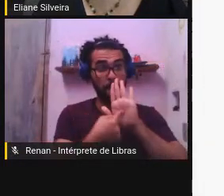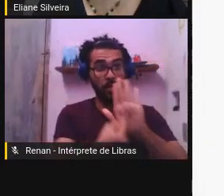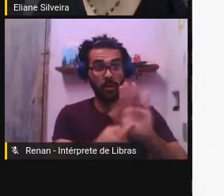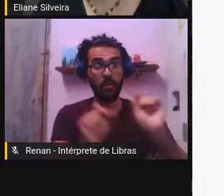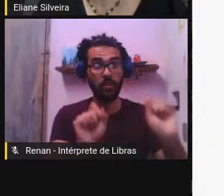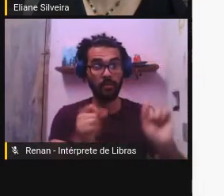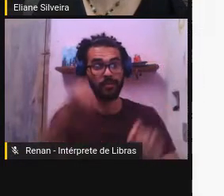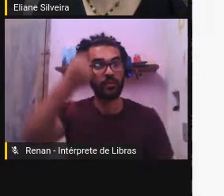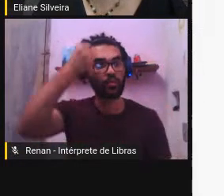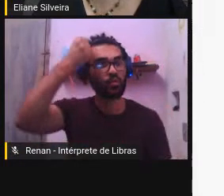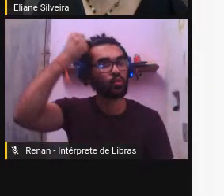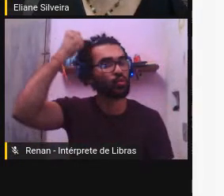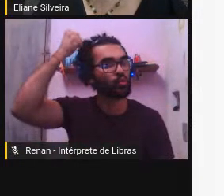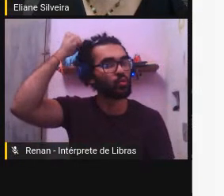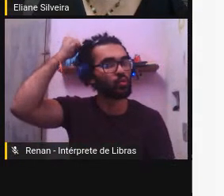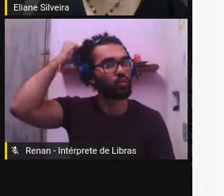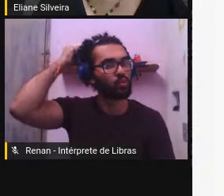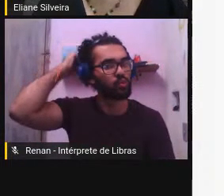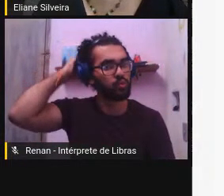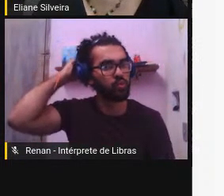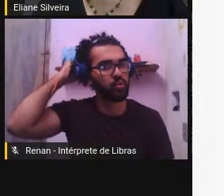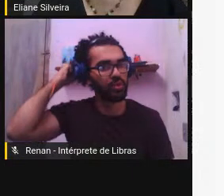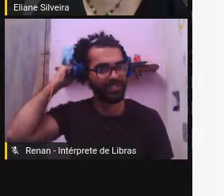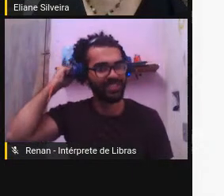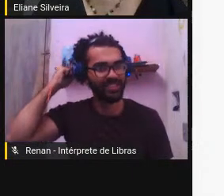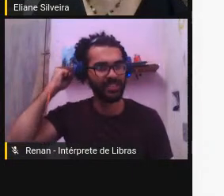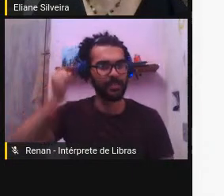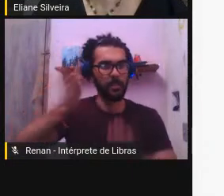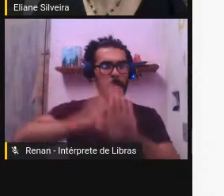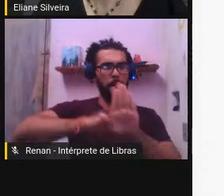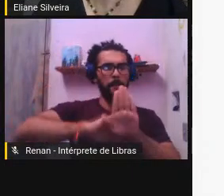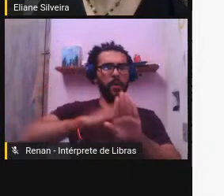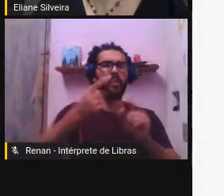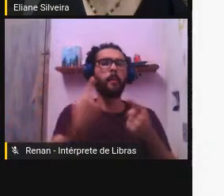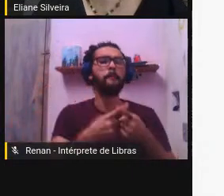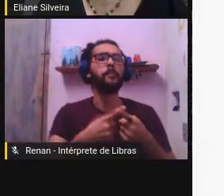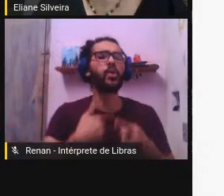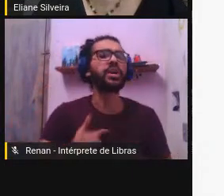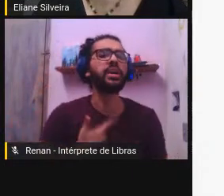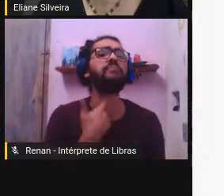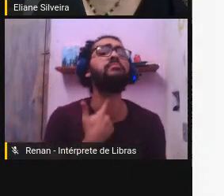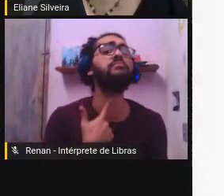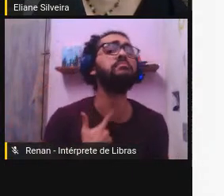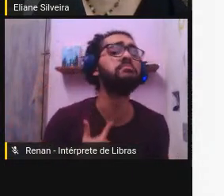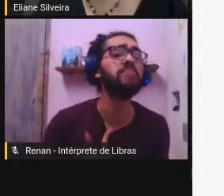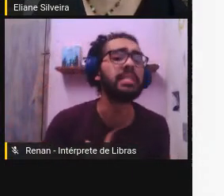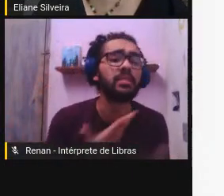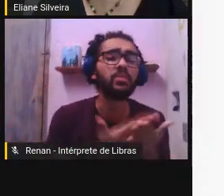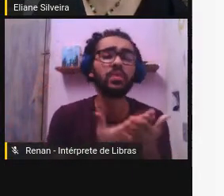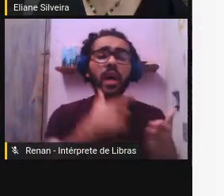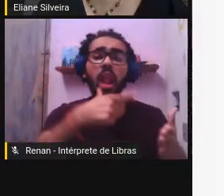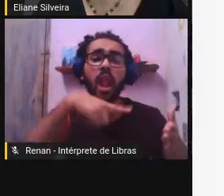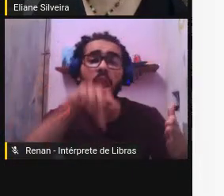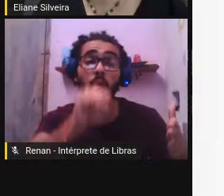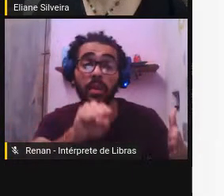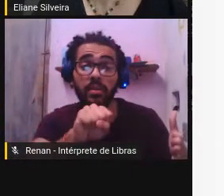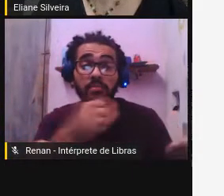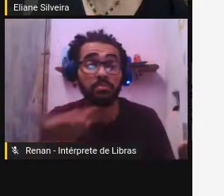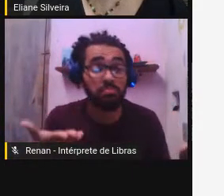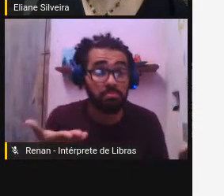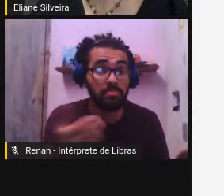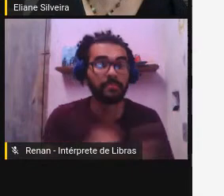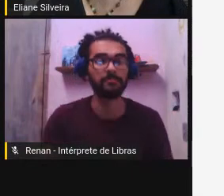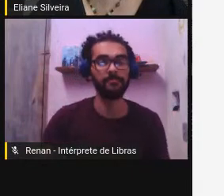justifiquem o seu precoce interesse pela linguística. Por volta dos 15 anos, sem nenhuma formação específica,